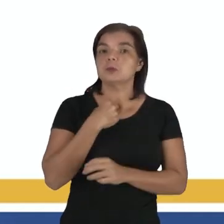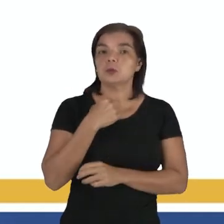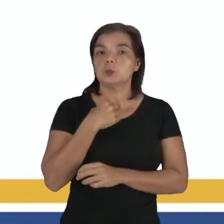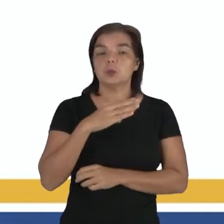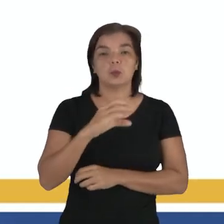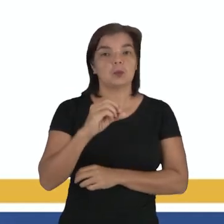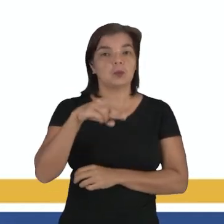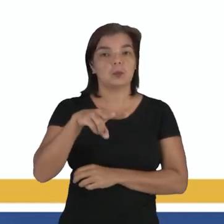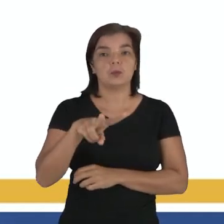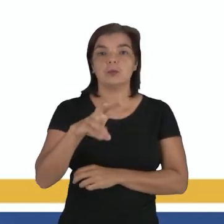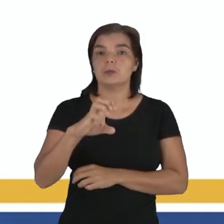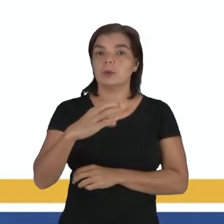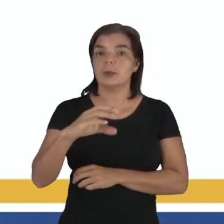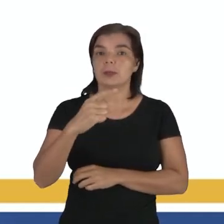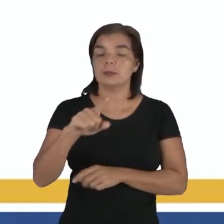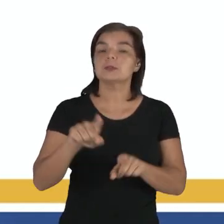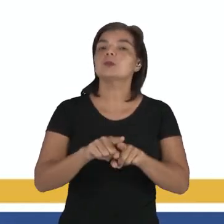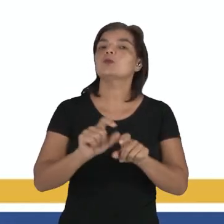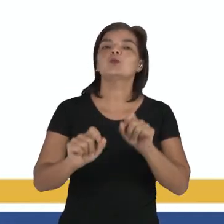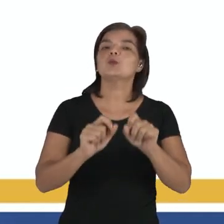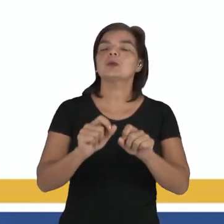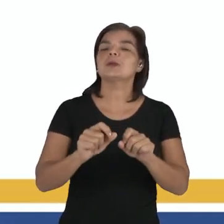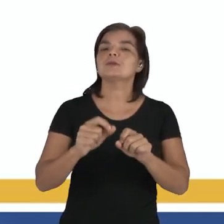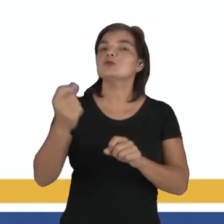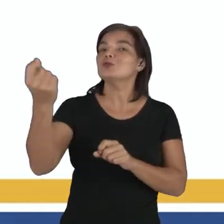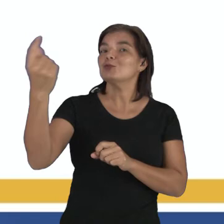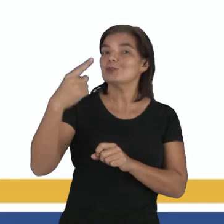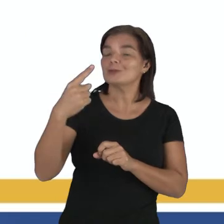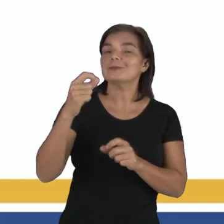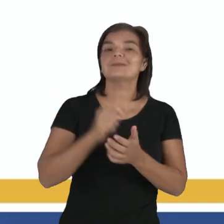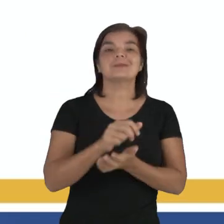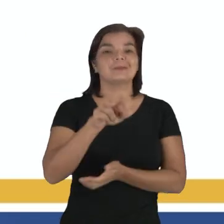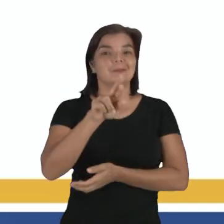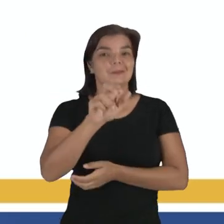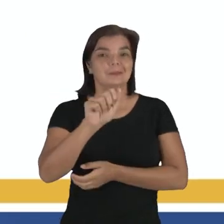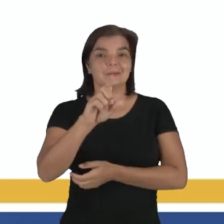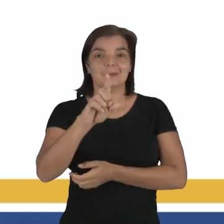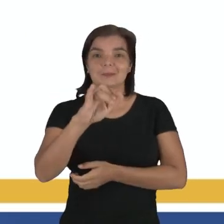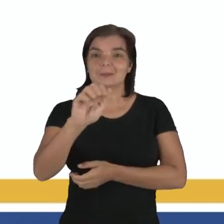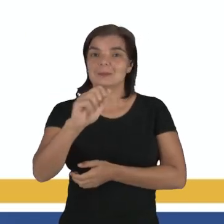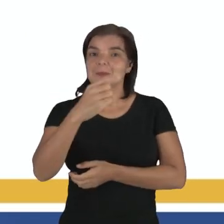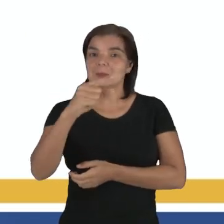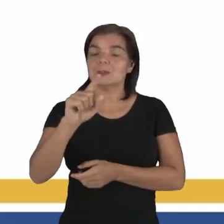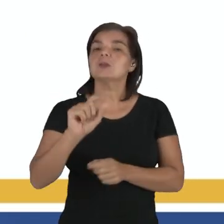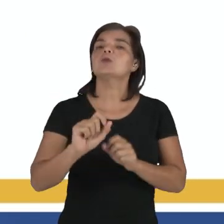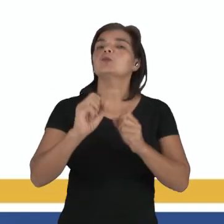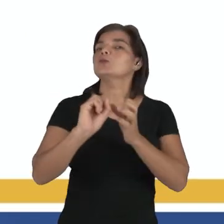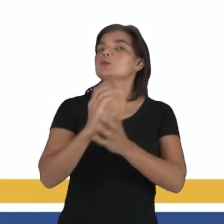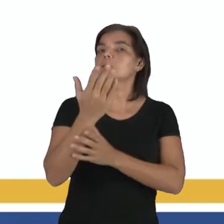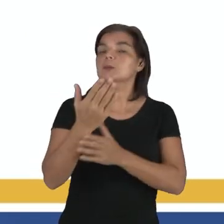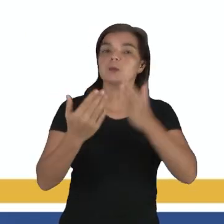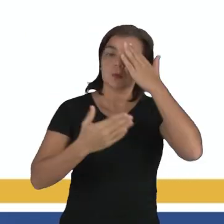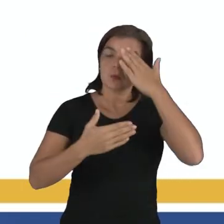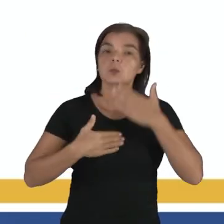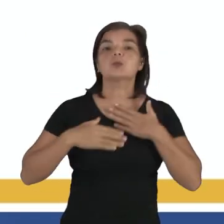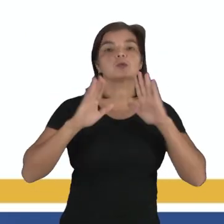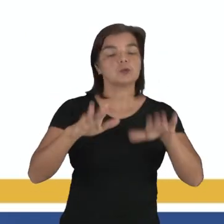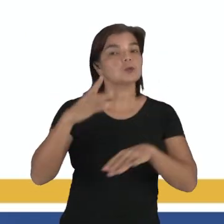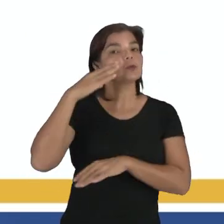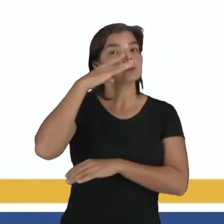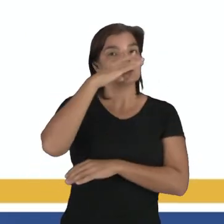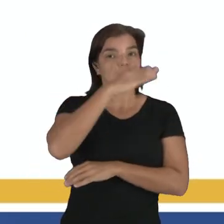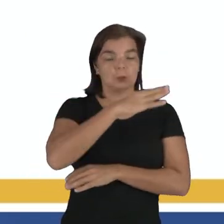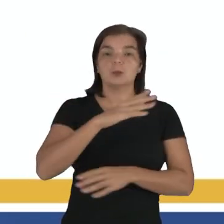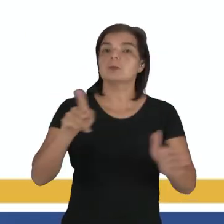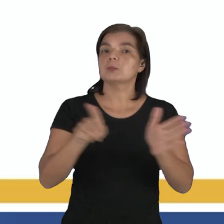ser convecção. Então sobra uma aplicação da radiação. O que acontece? O nosso corpo ele já tem uma